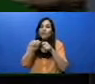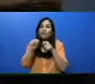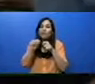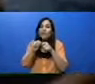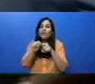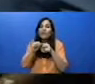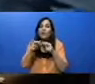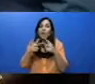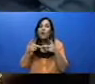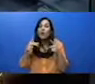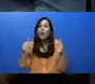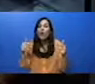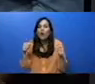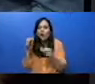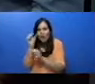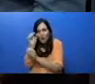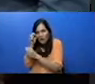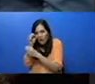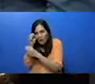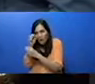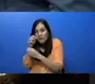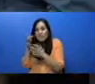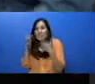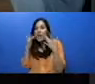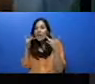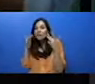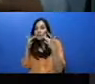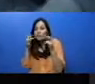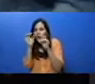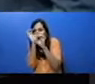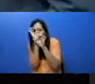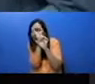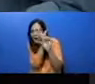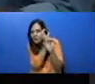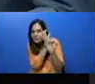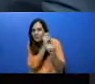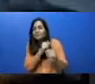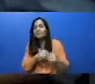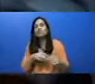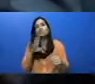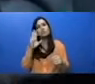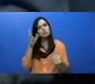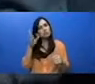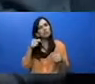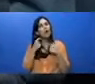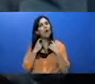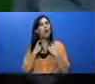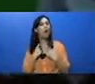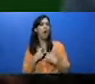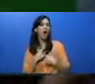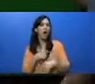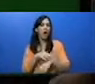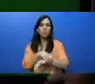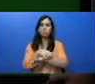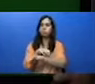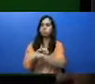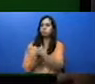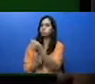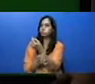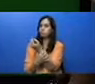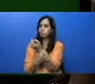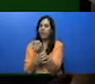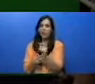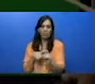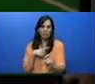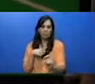um objeto, que é o binóculo de teatro. Mas também nós já vimos colares e outros objetos, tá? Depois vocês